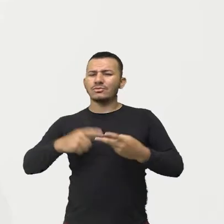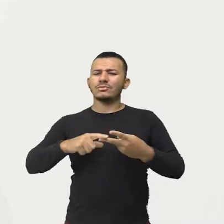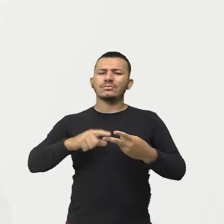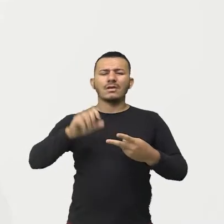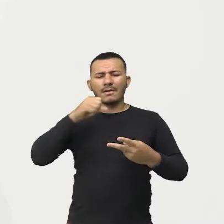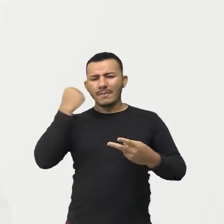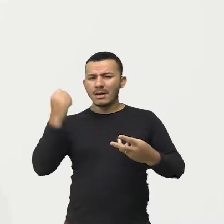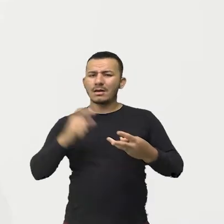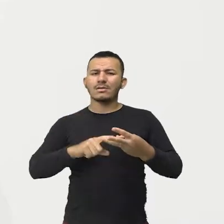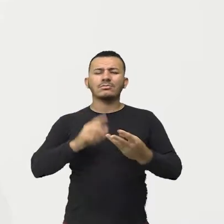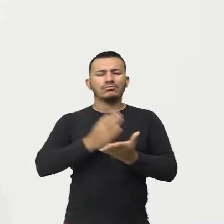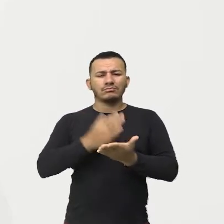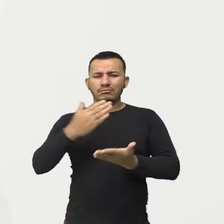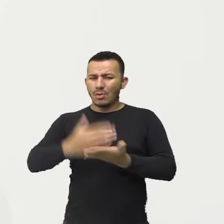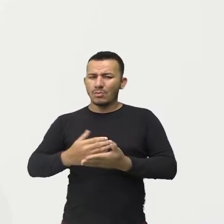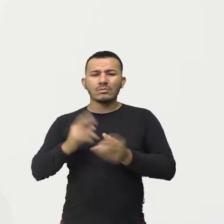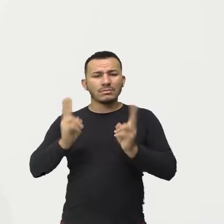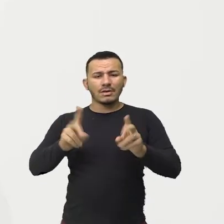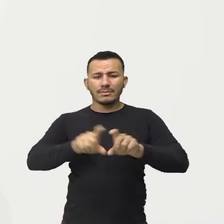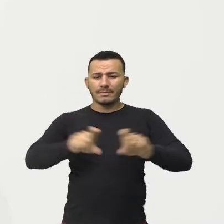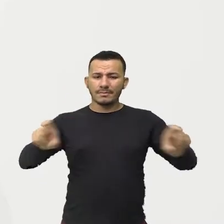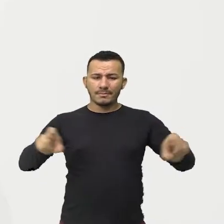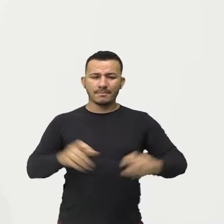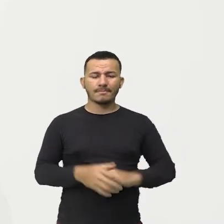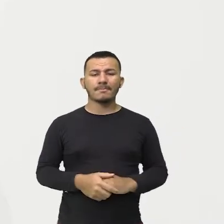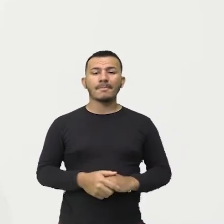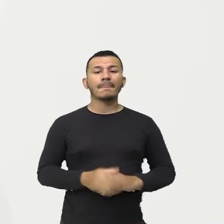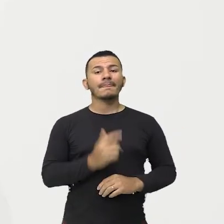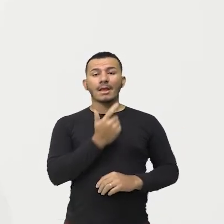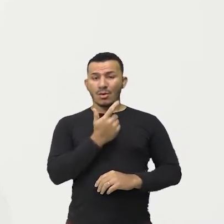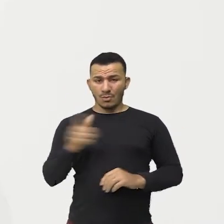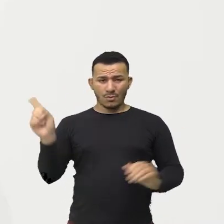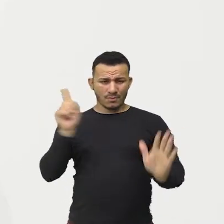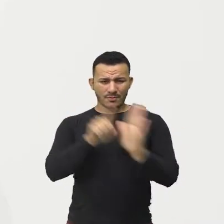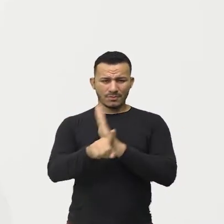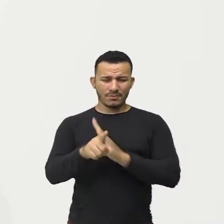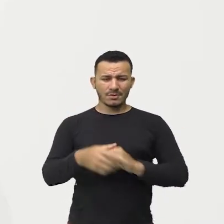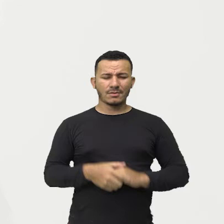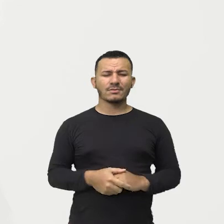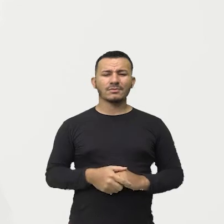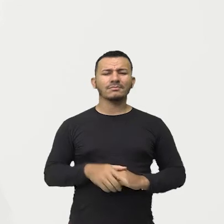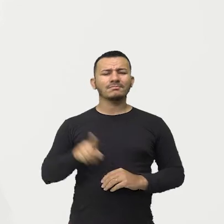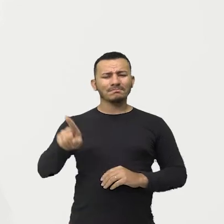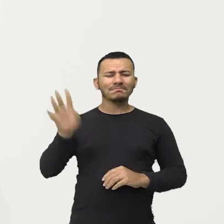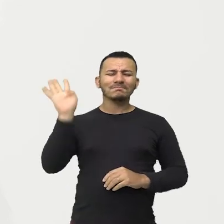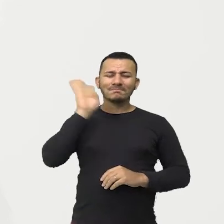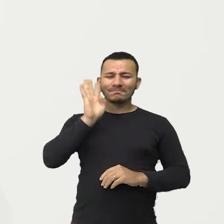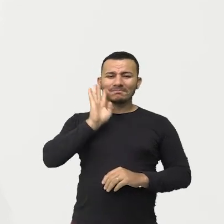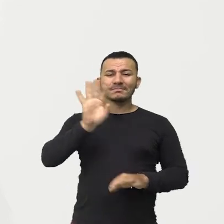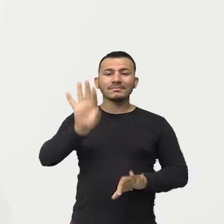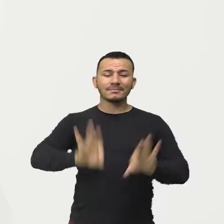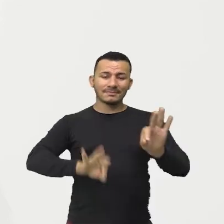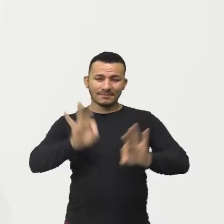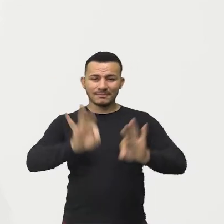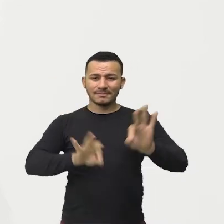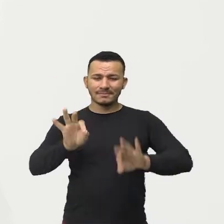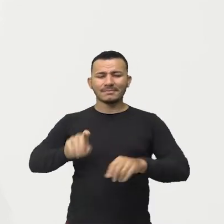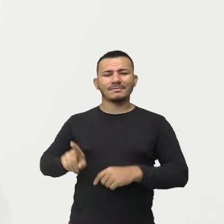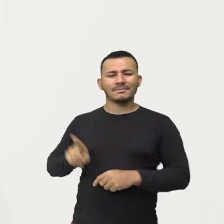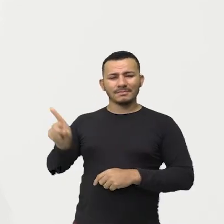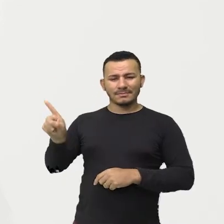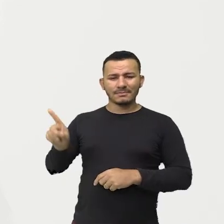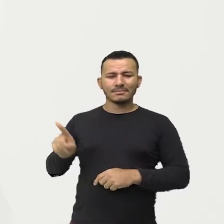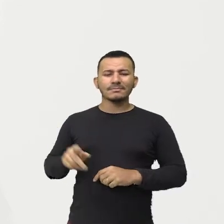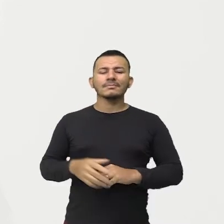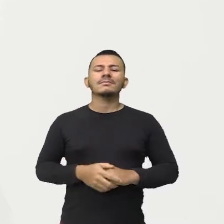alunos? Espero que você tenha compreendido, porque nós temos mais uma questãozinha aqui, uma questão bem legal, uma questão que a